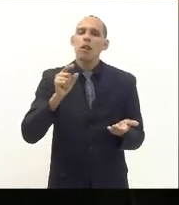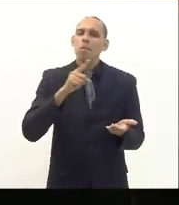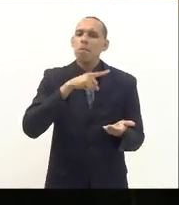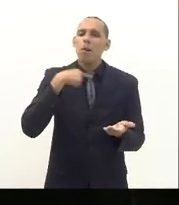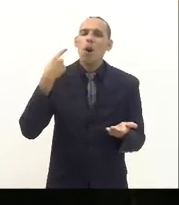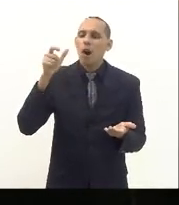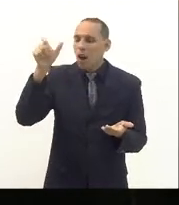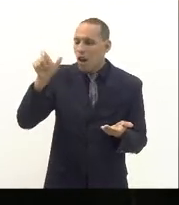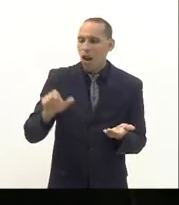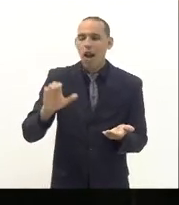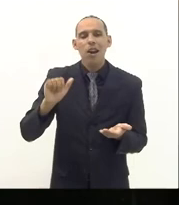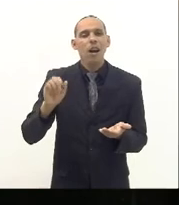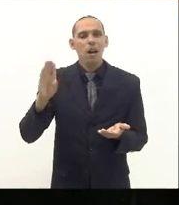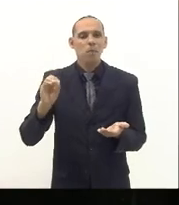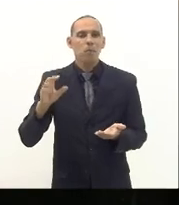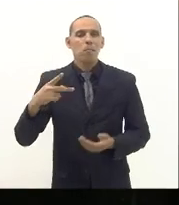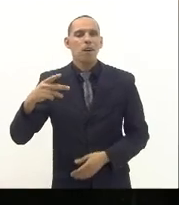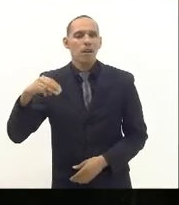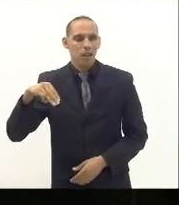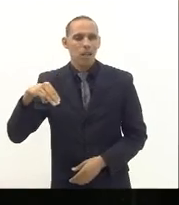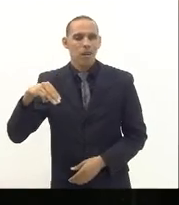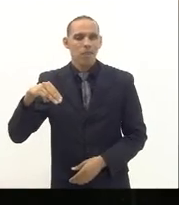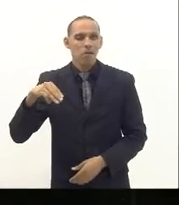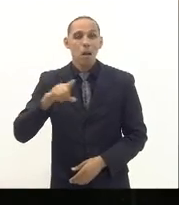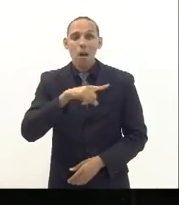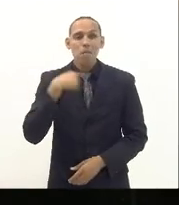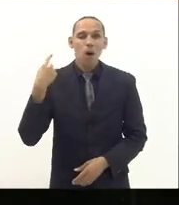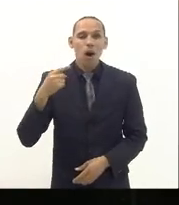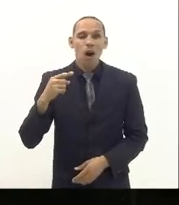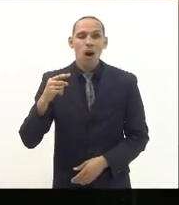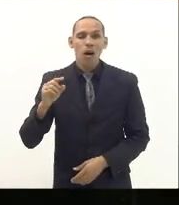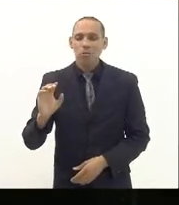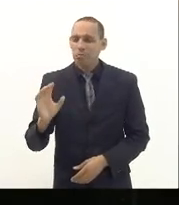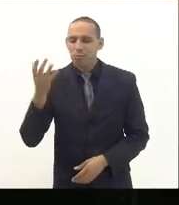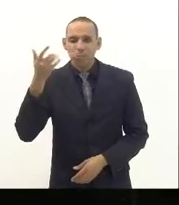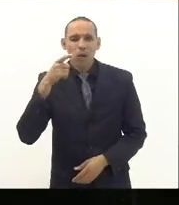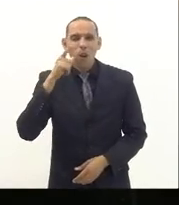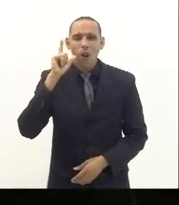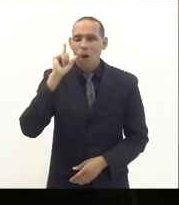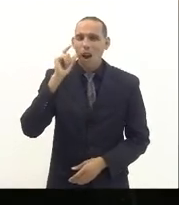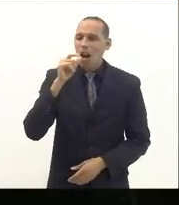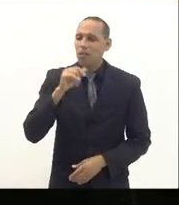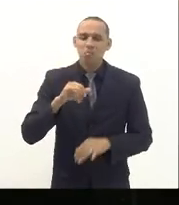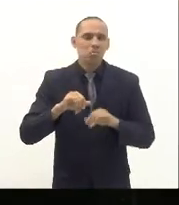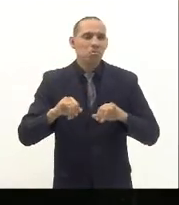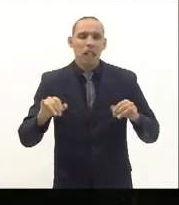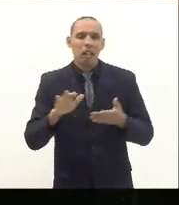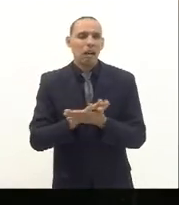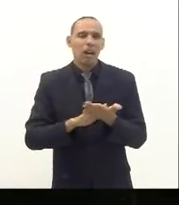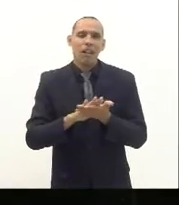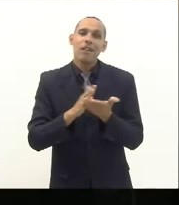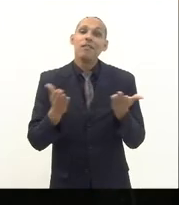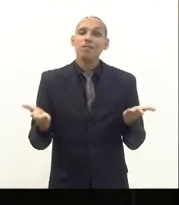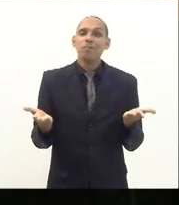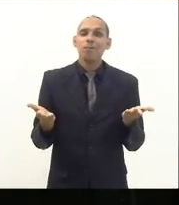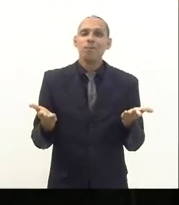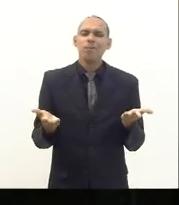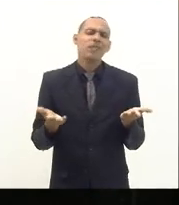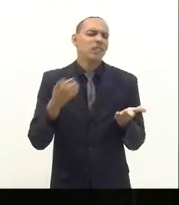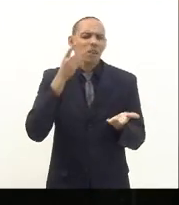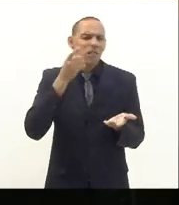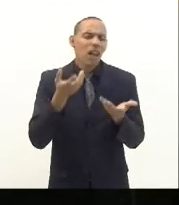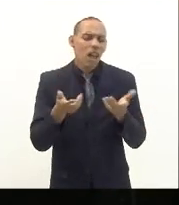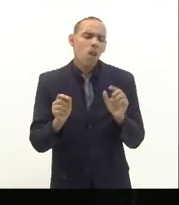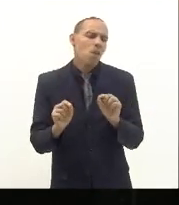do cabo da PM que morreu no acidente no dia de ontem e aí aonde você quer falar